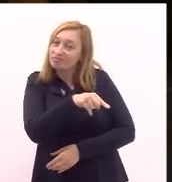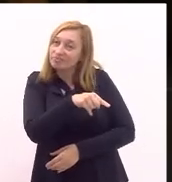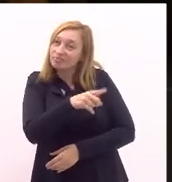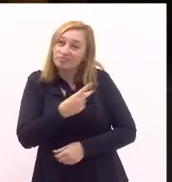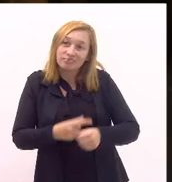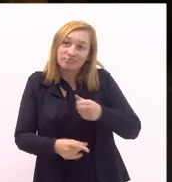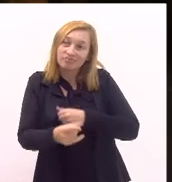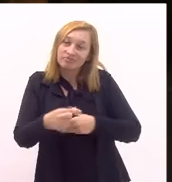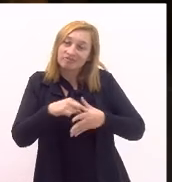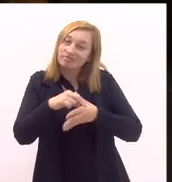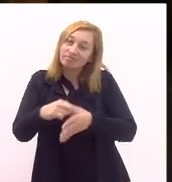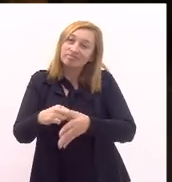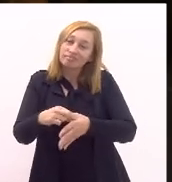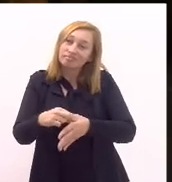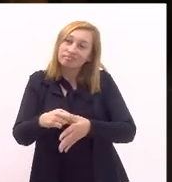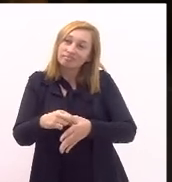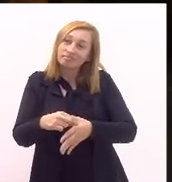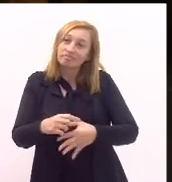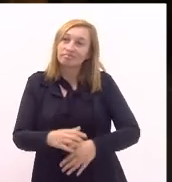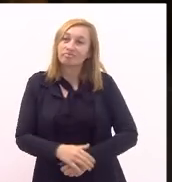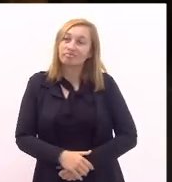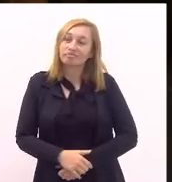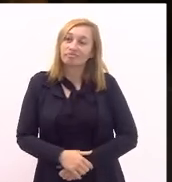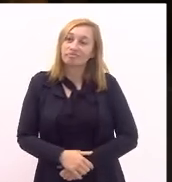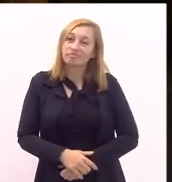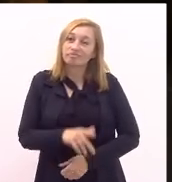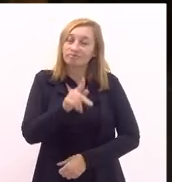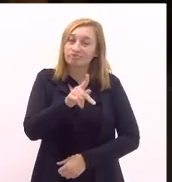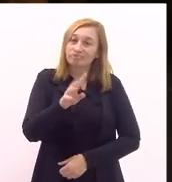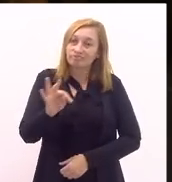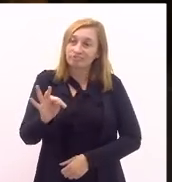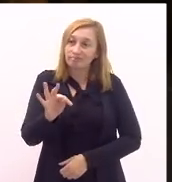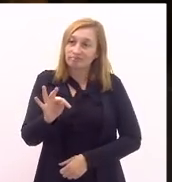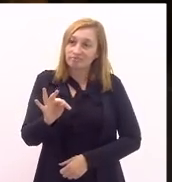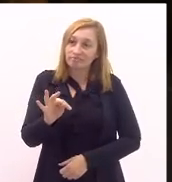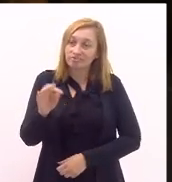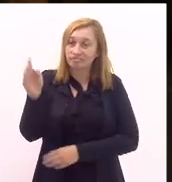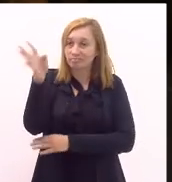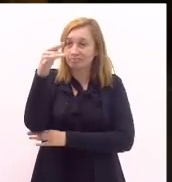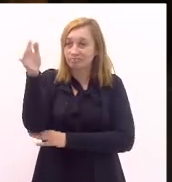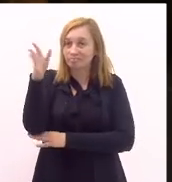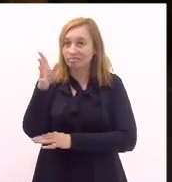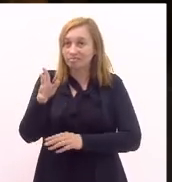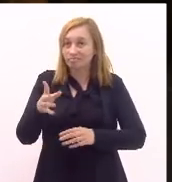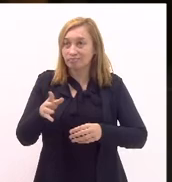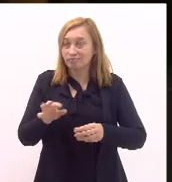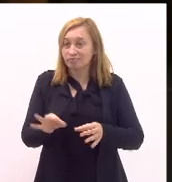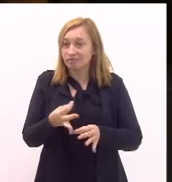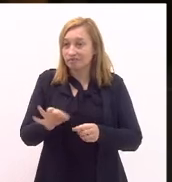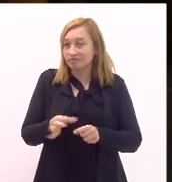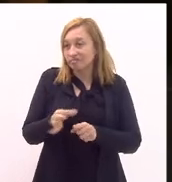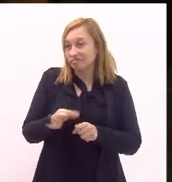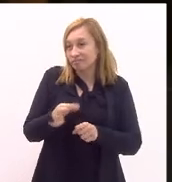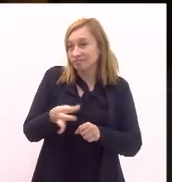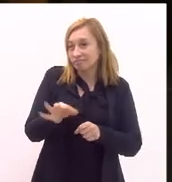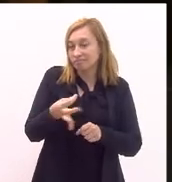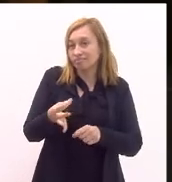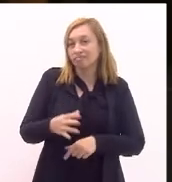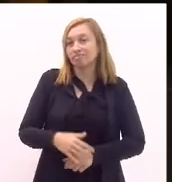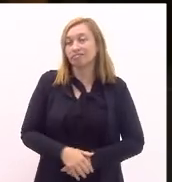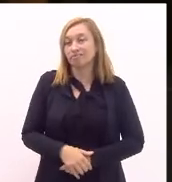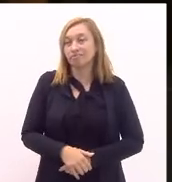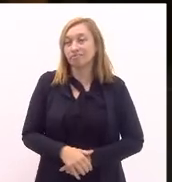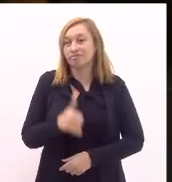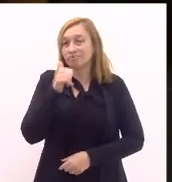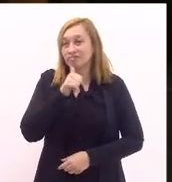Nossa eterna liderança Esse é o PT das Bandeiras bordadas é o PT